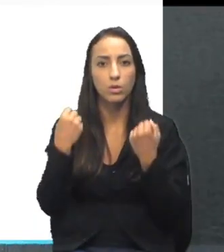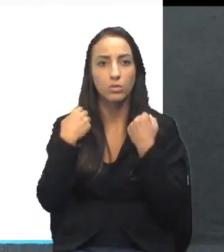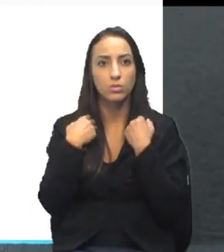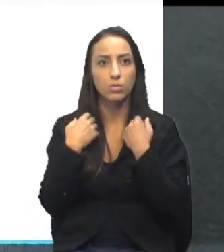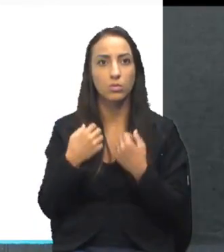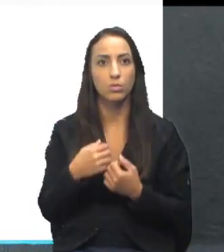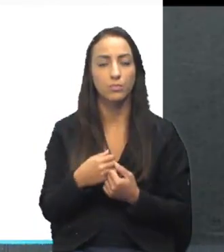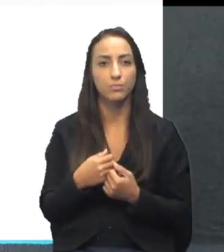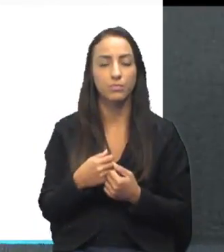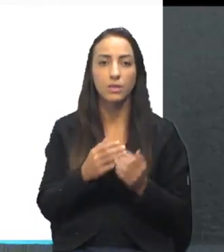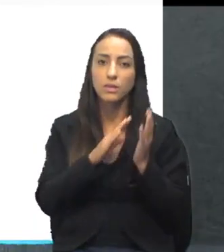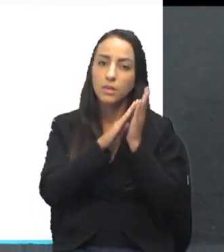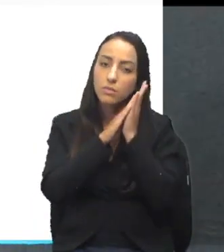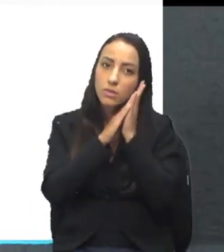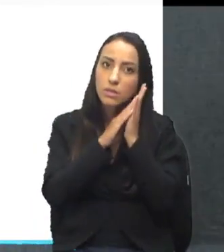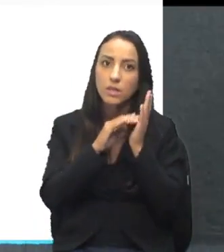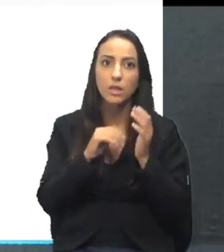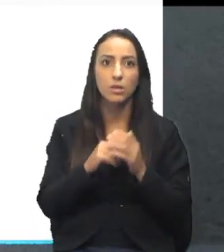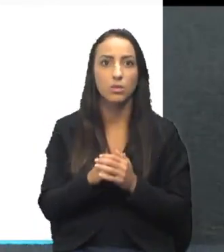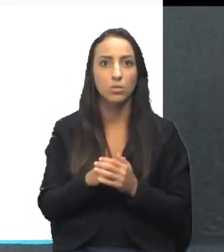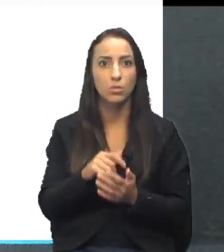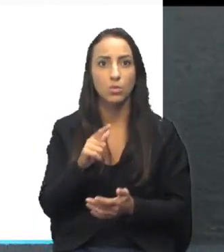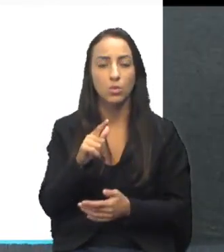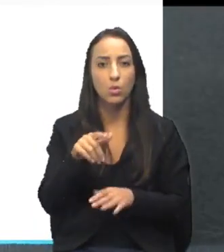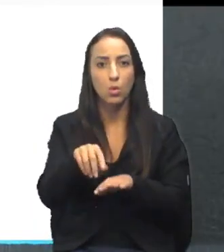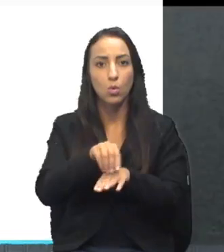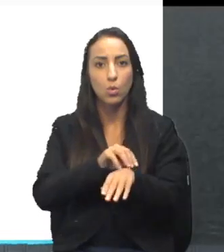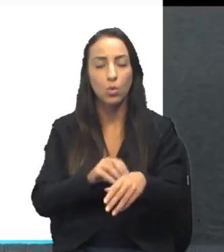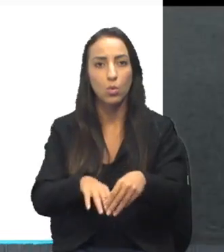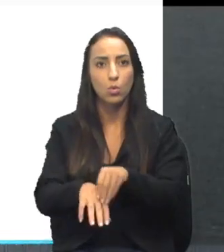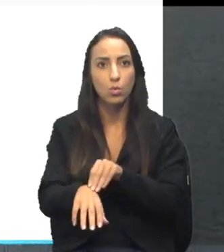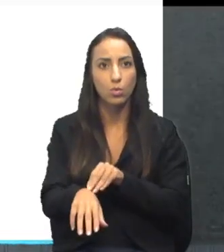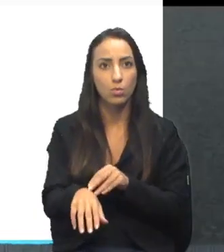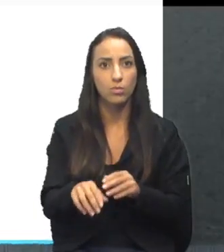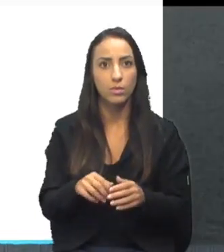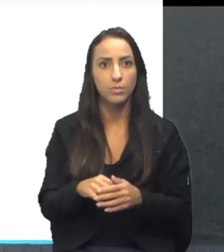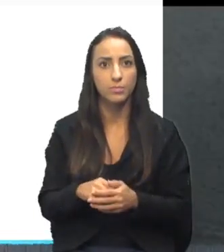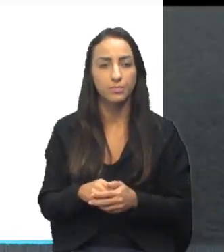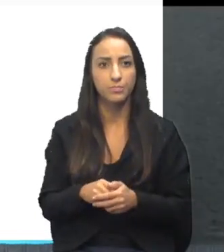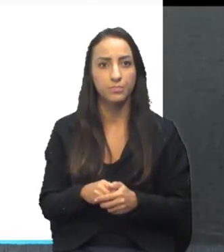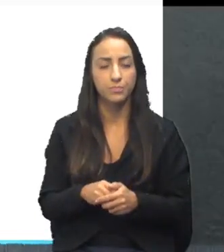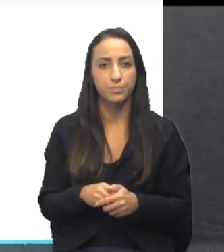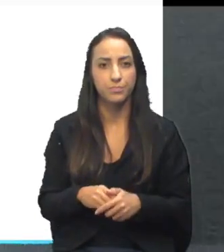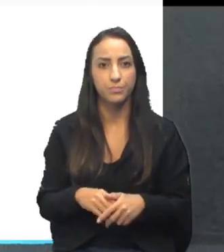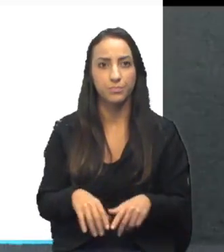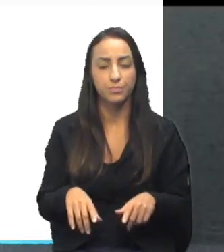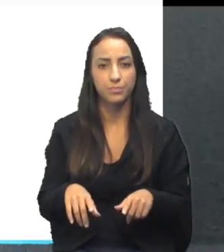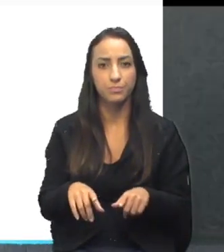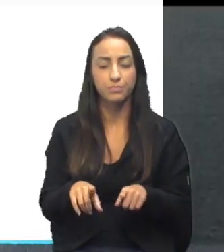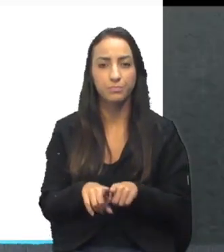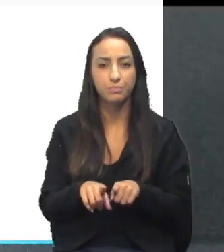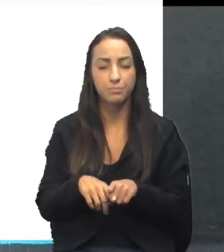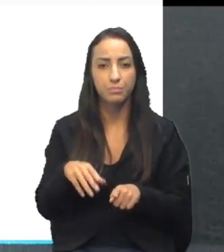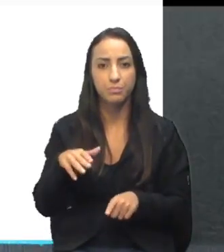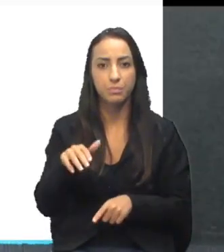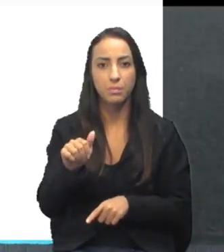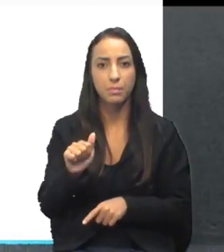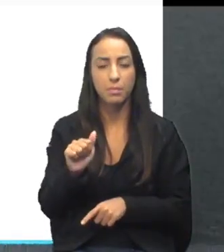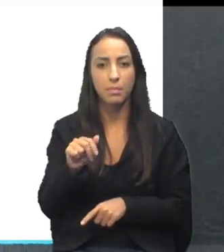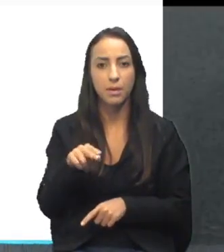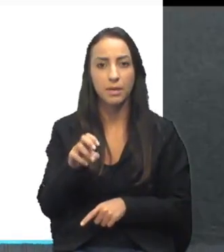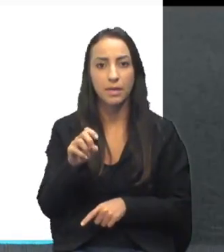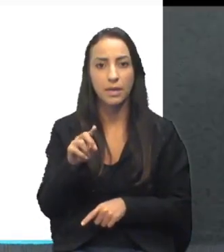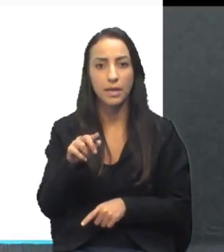travesseiro, luvas de procedimento, cama hospitalar e manequim adulto.